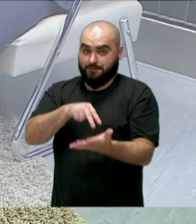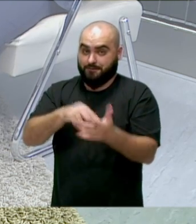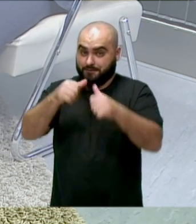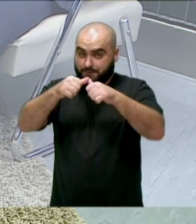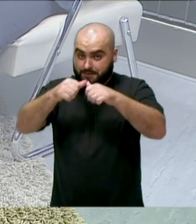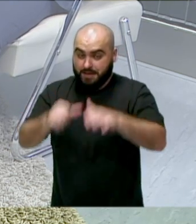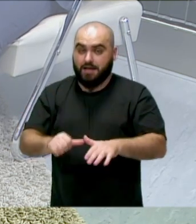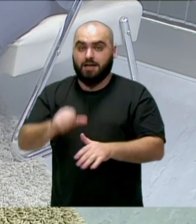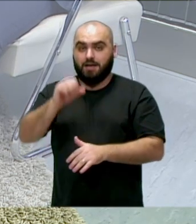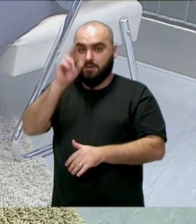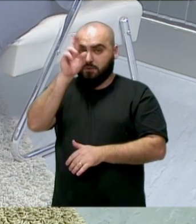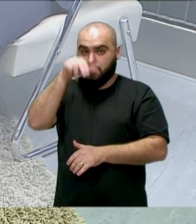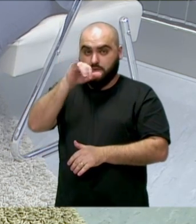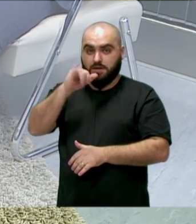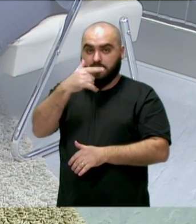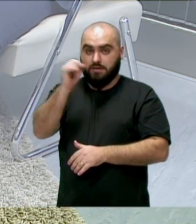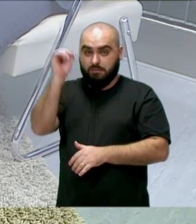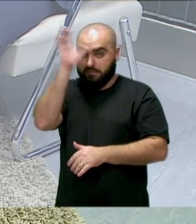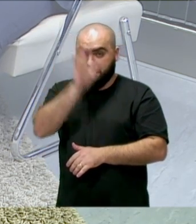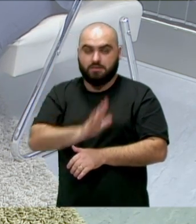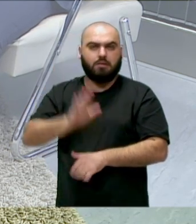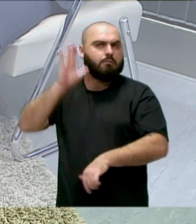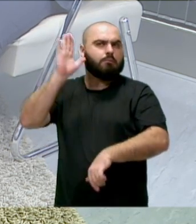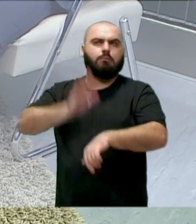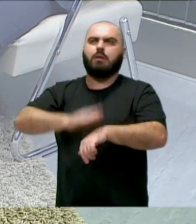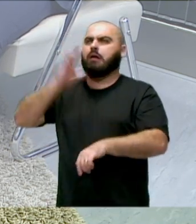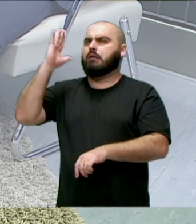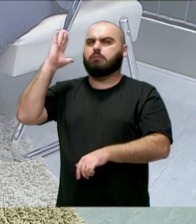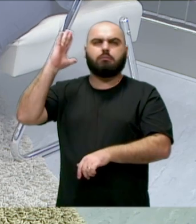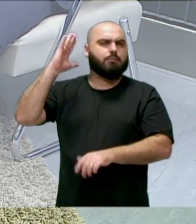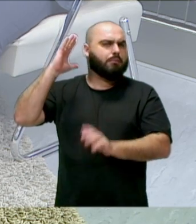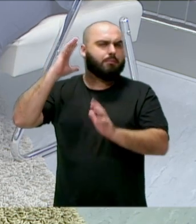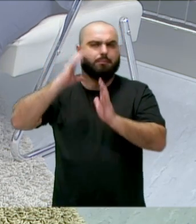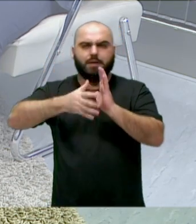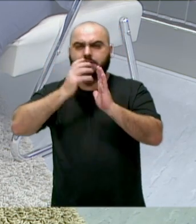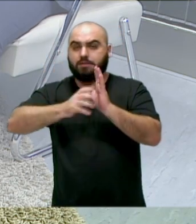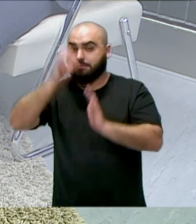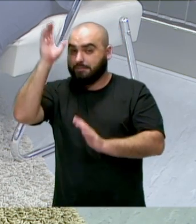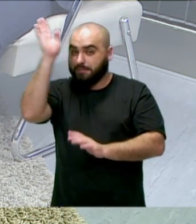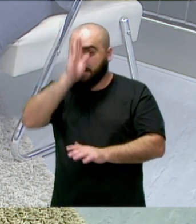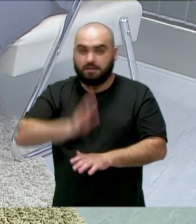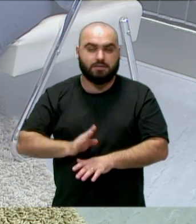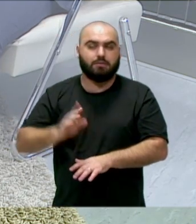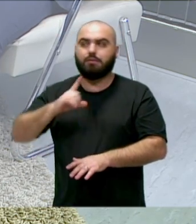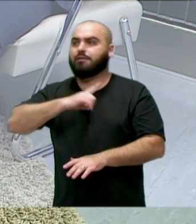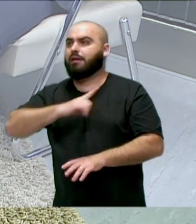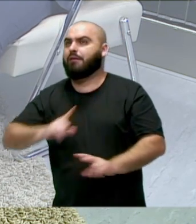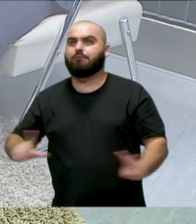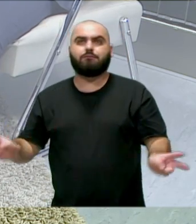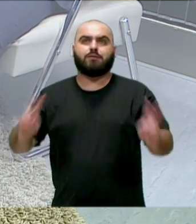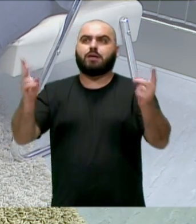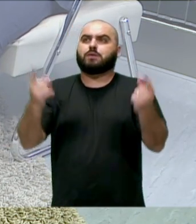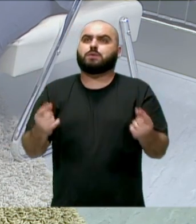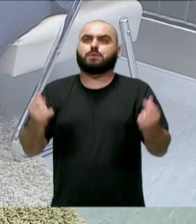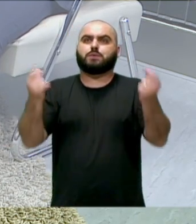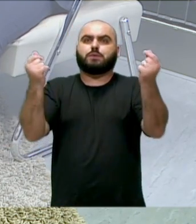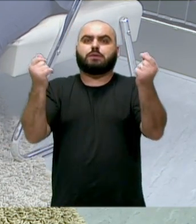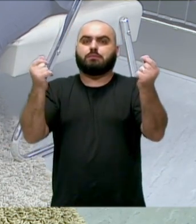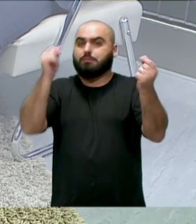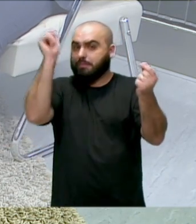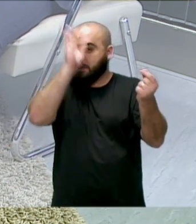como dizem que é a maior sigla do país hoje, não é por ser a maior sigla ou por ter o maior valor financeiro